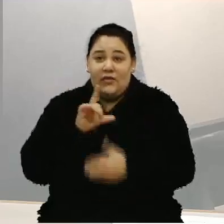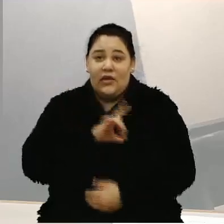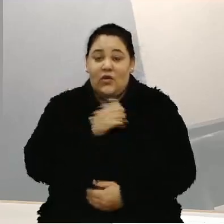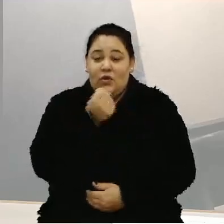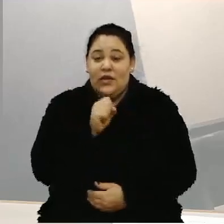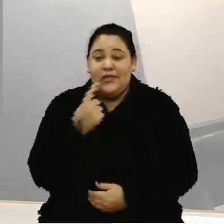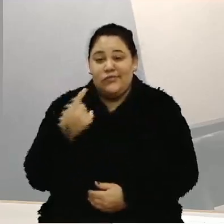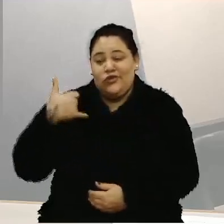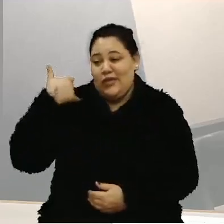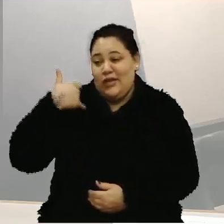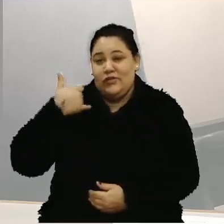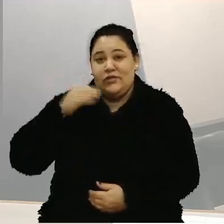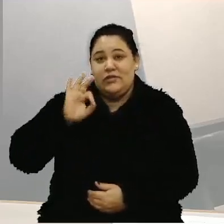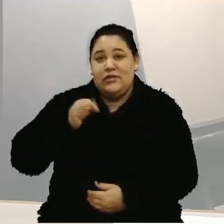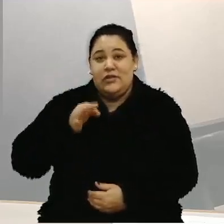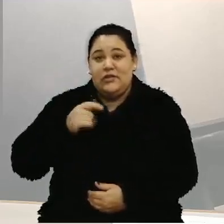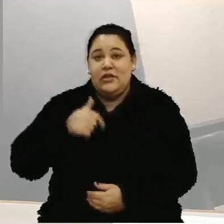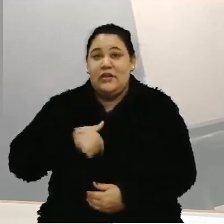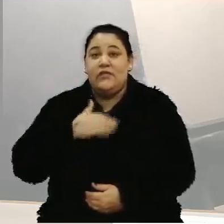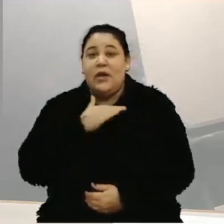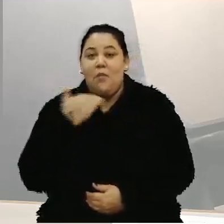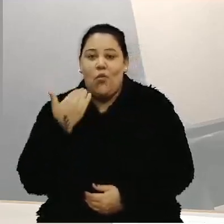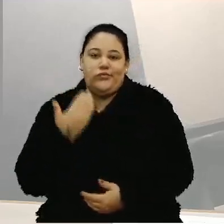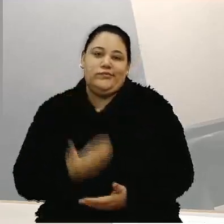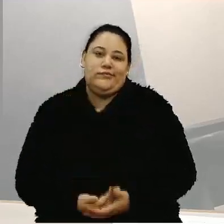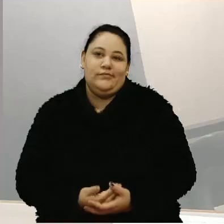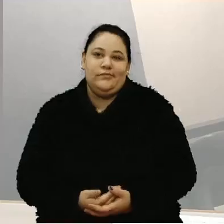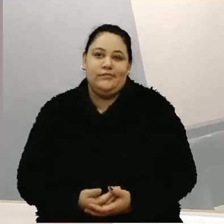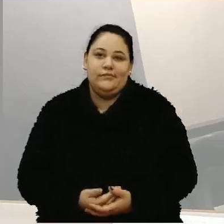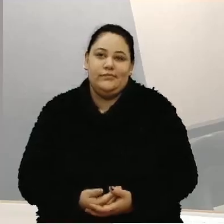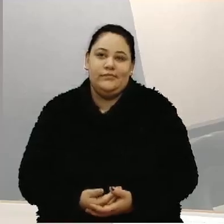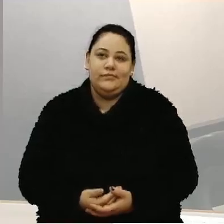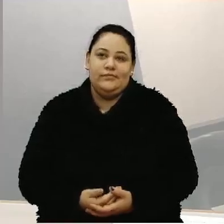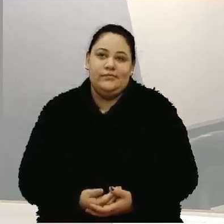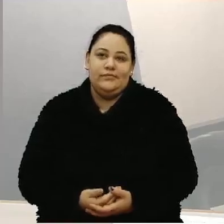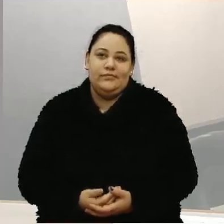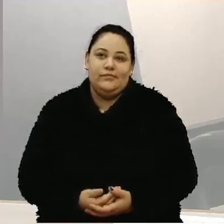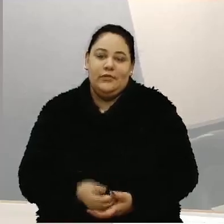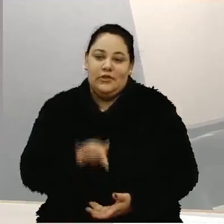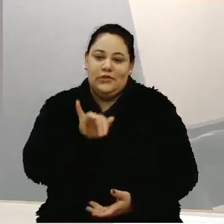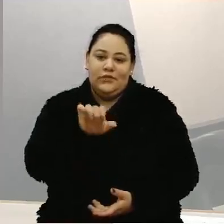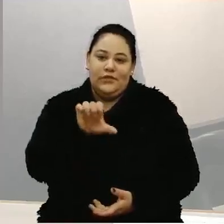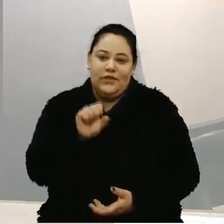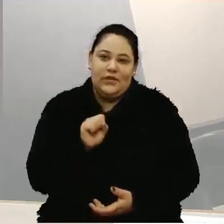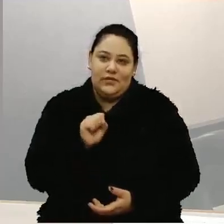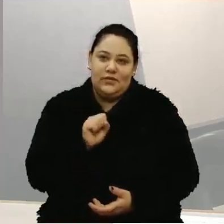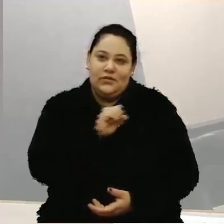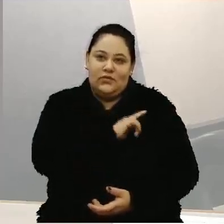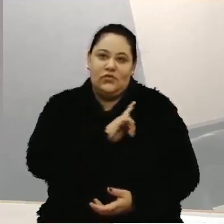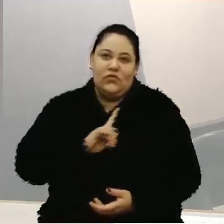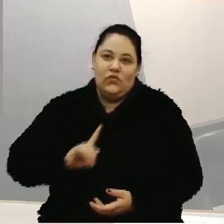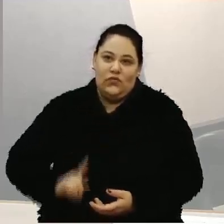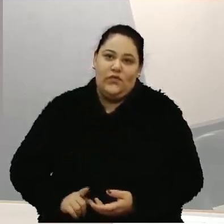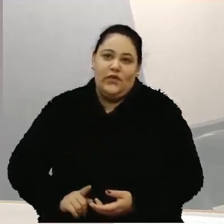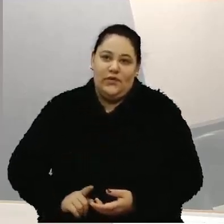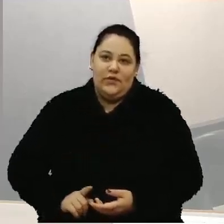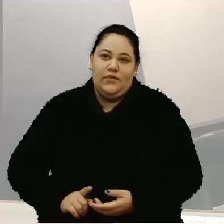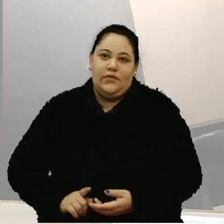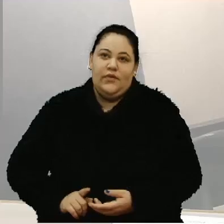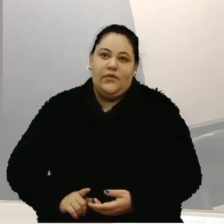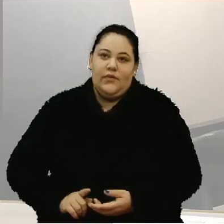idade, com certeza não estarei mais aqui. Esse é o FIES que o governo colocou na vida da gente achando que